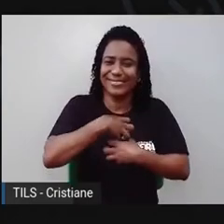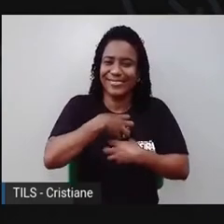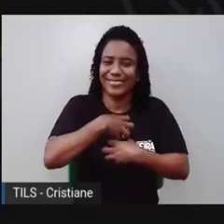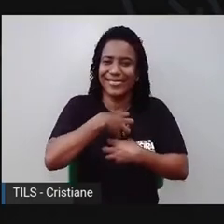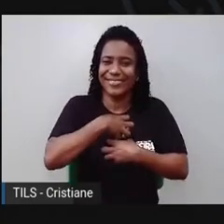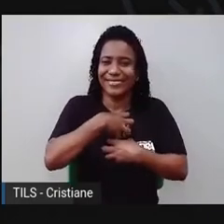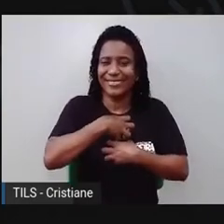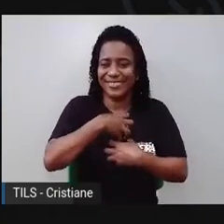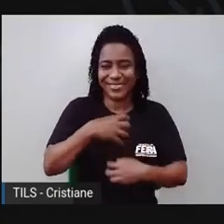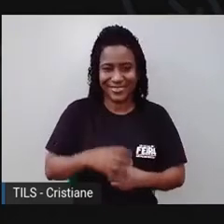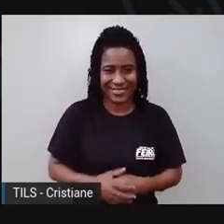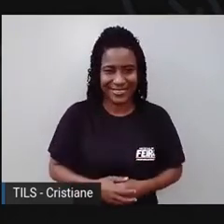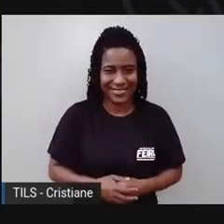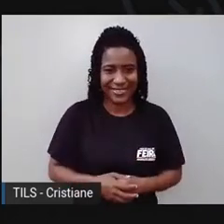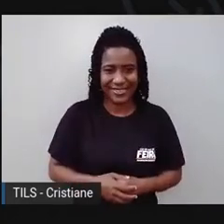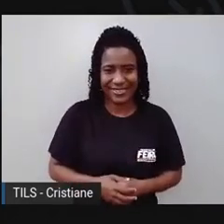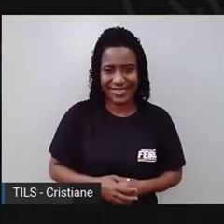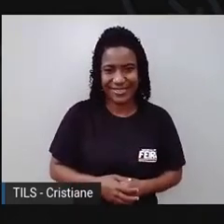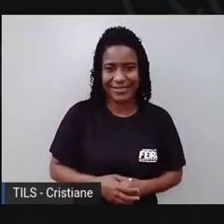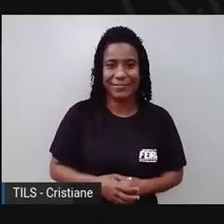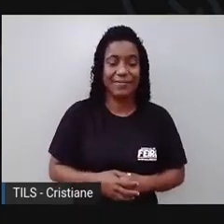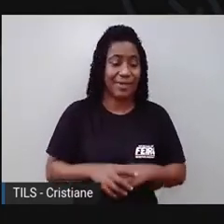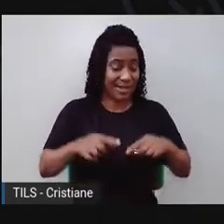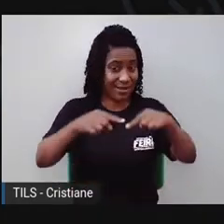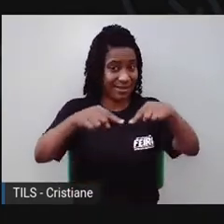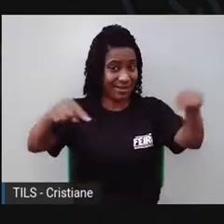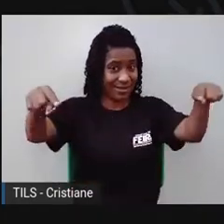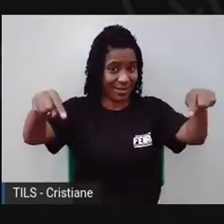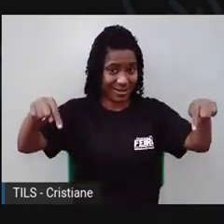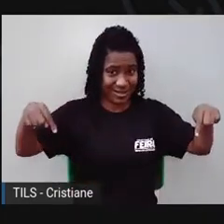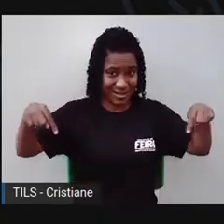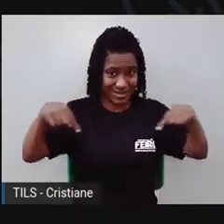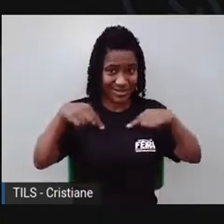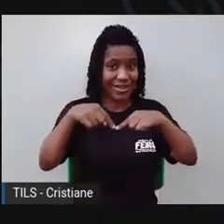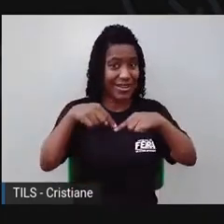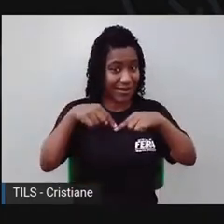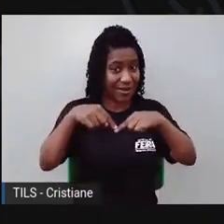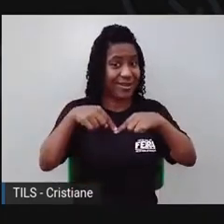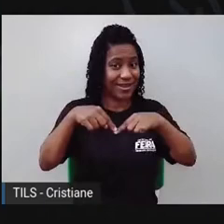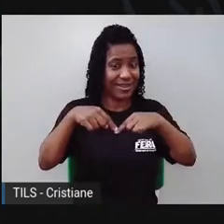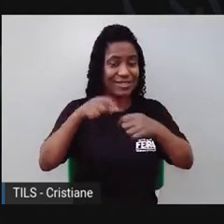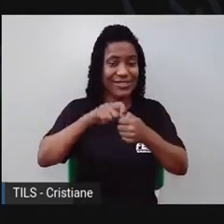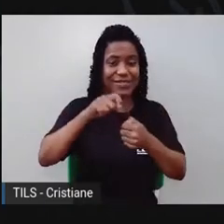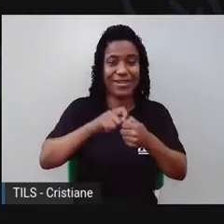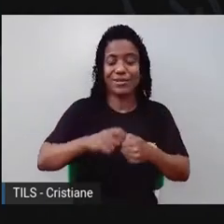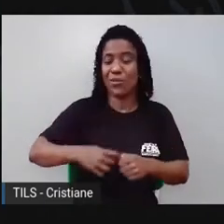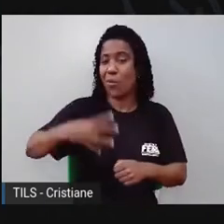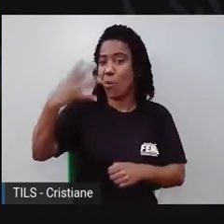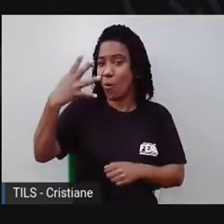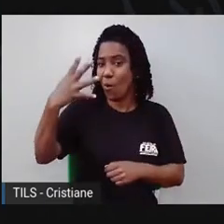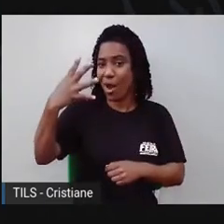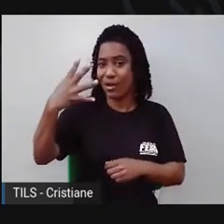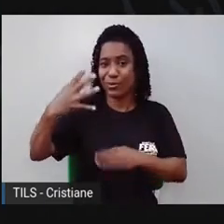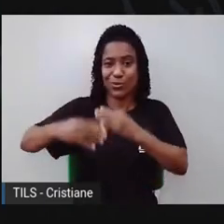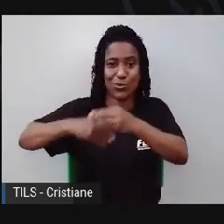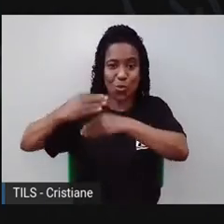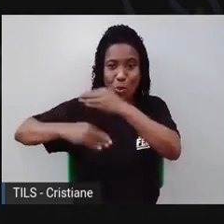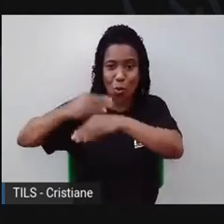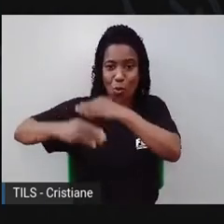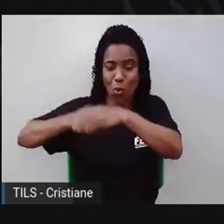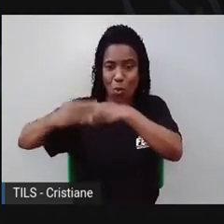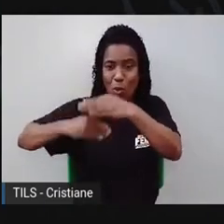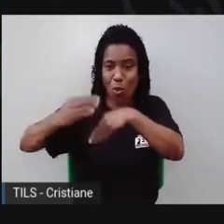Na sala de aula, quando faz, a gente faz com 4 rolos de papel higiênico. Pega os quatro rolos